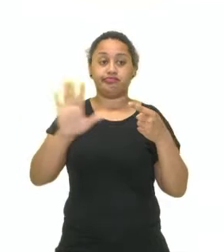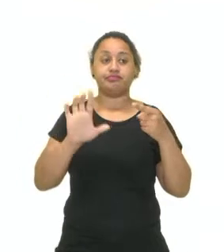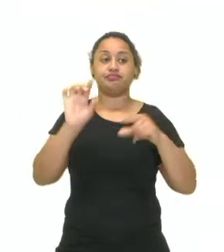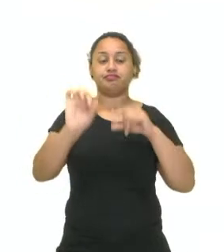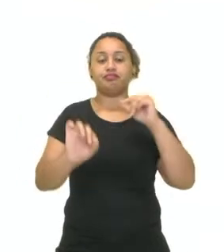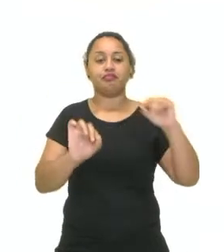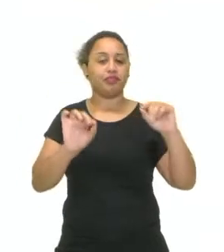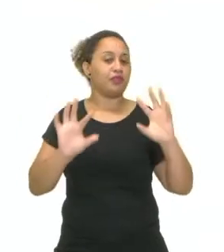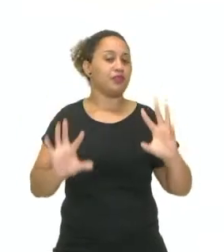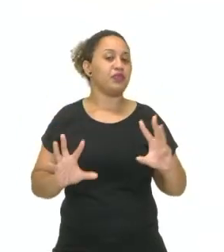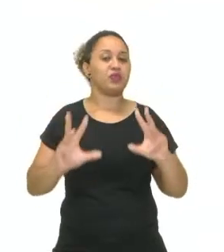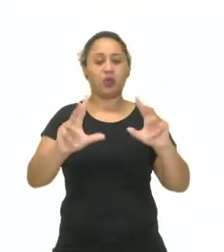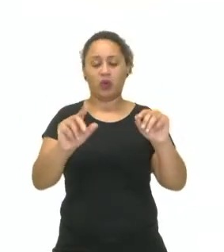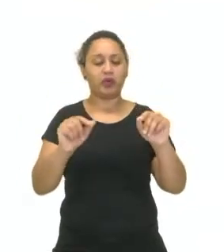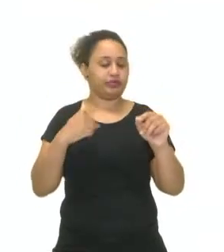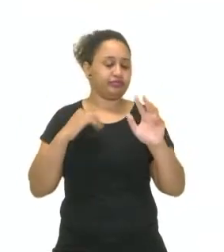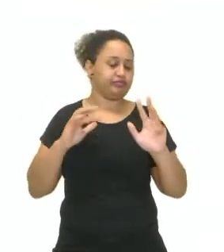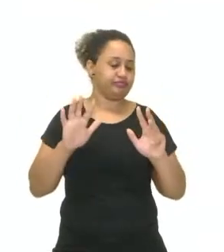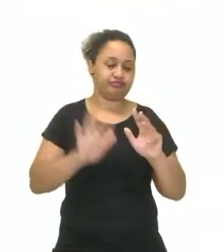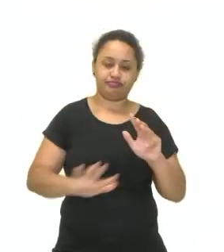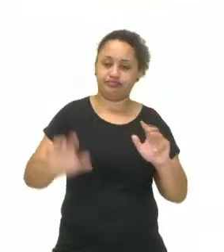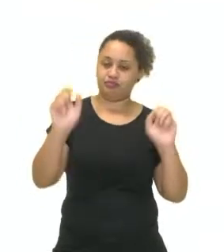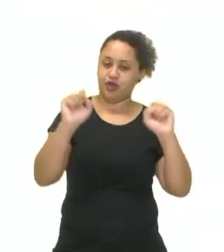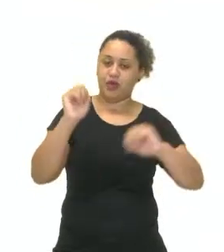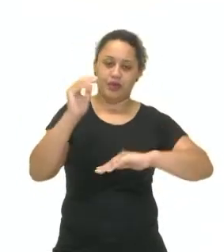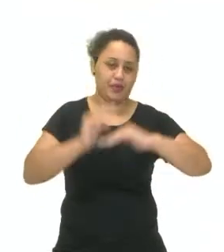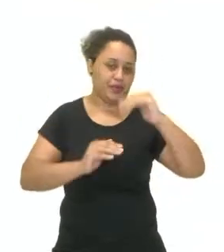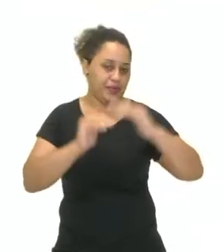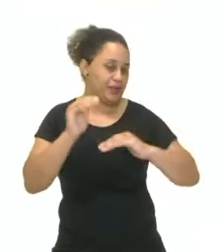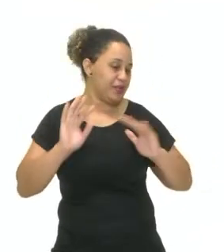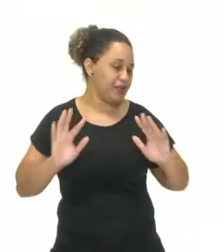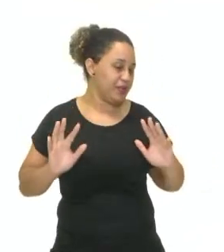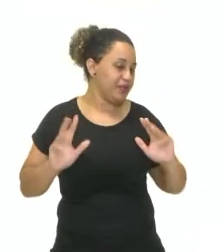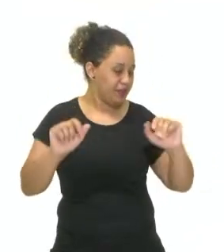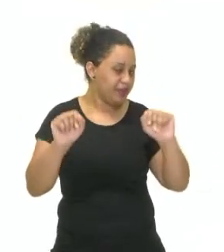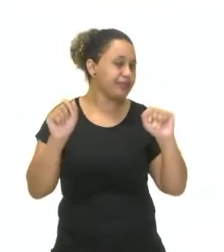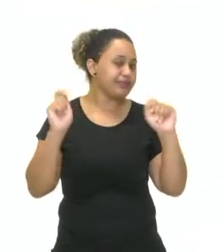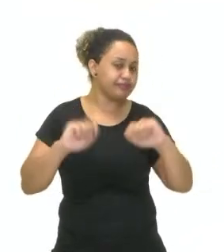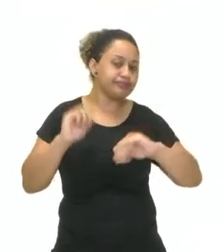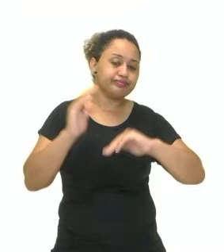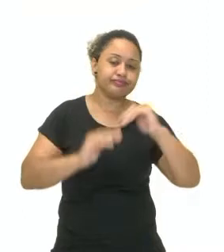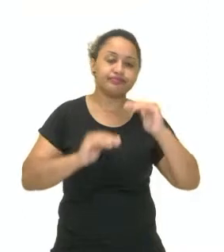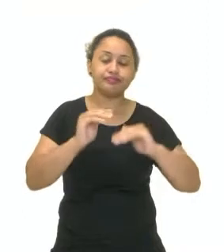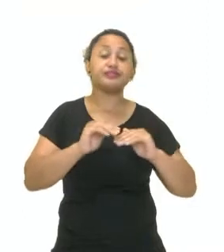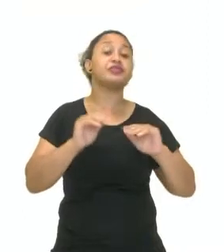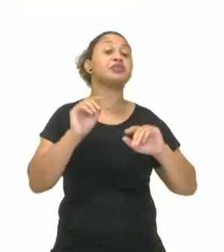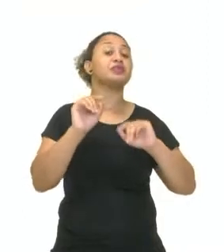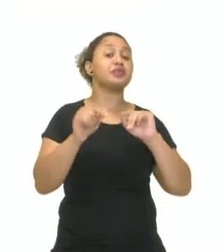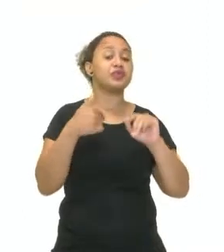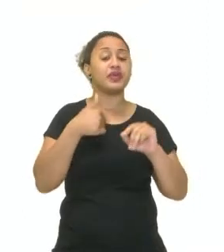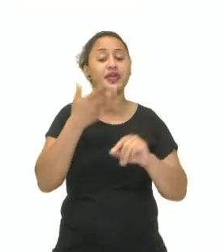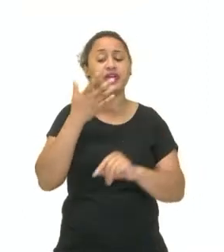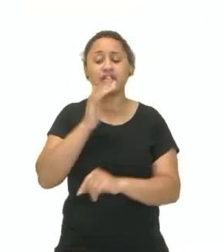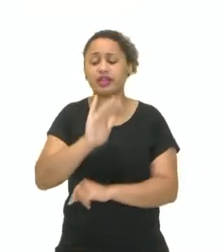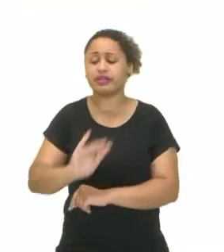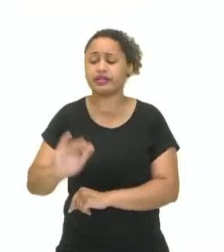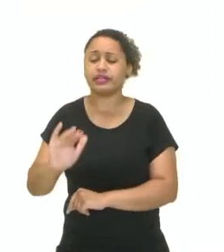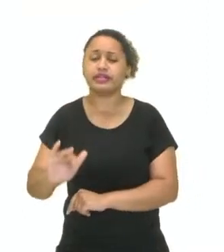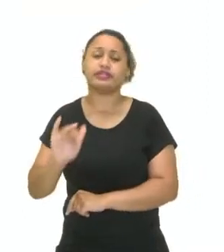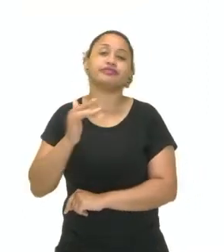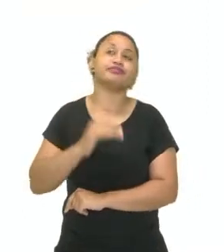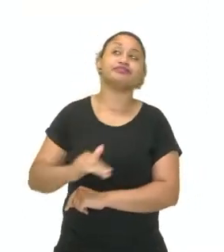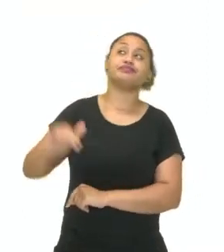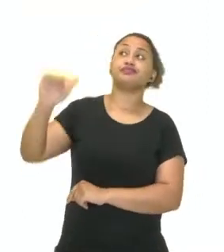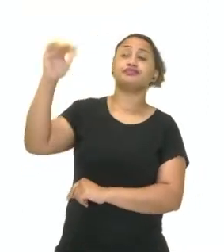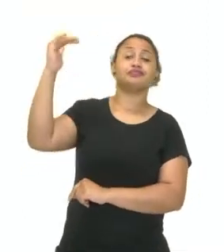aquela ginástica para todos, onde todos podemos fazer, desde a menor criança